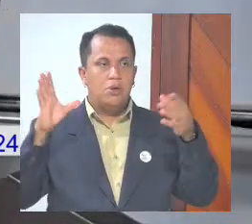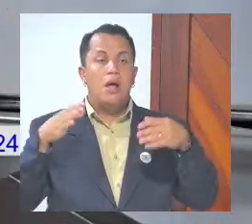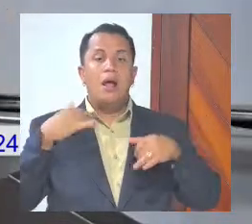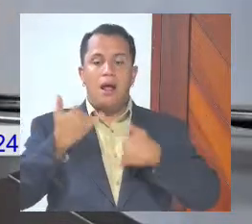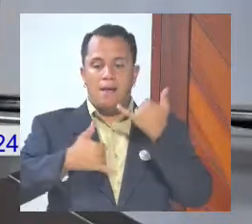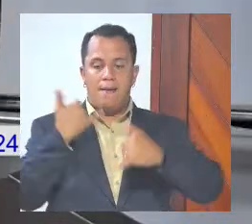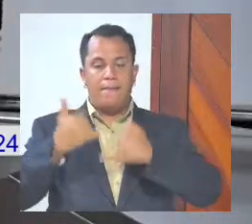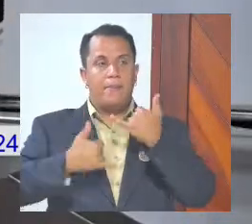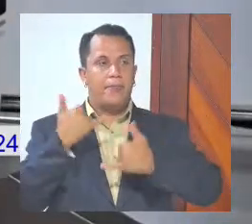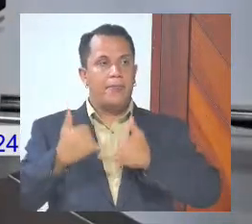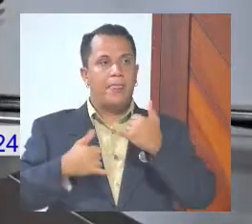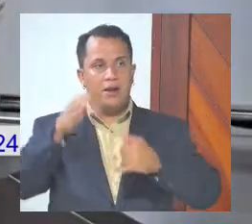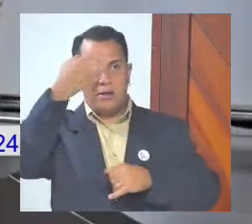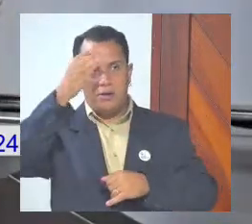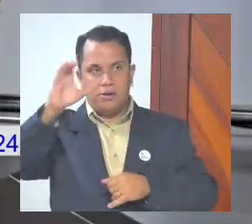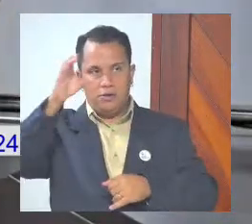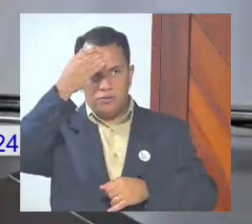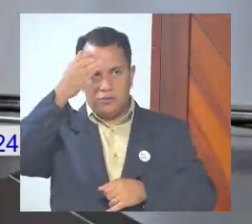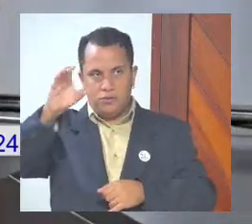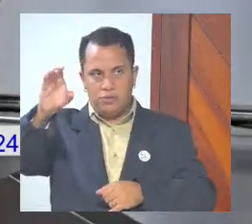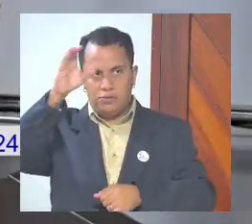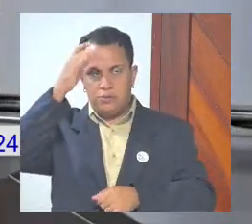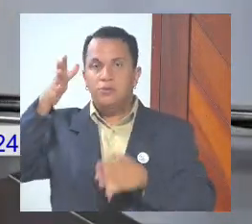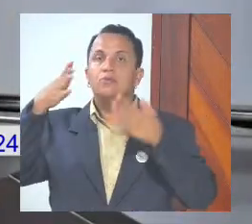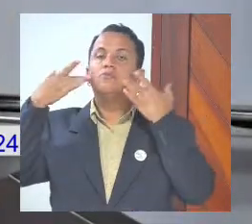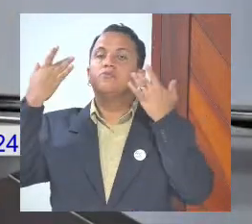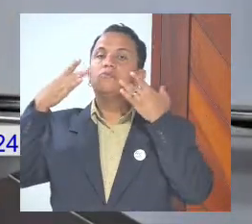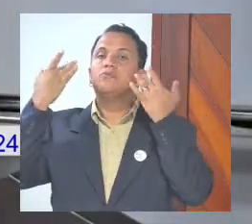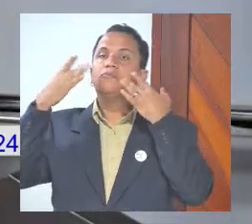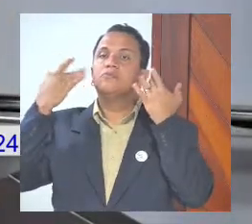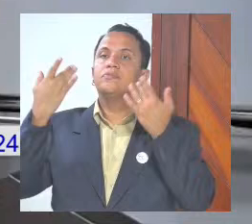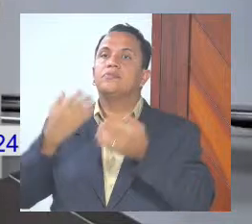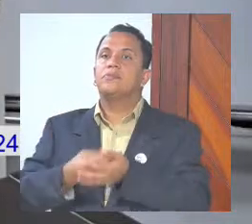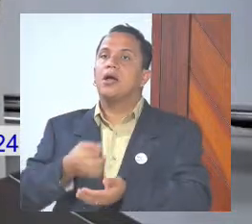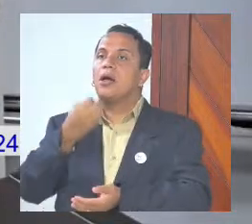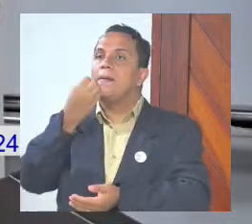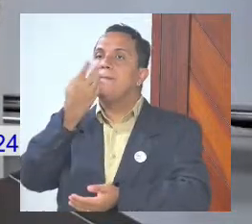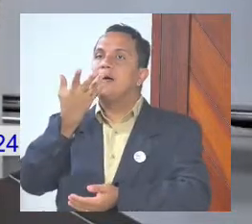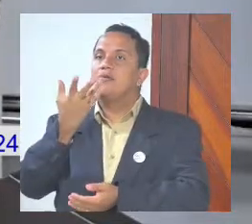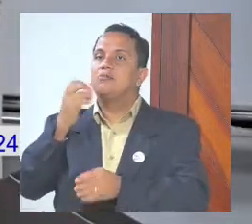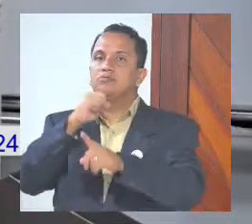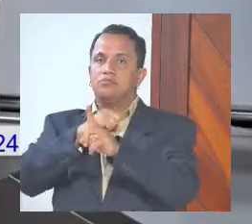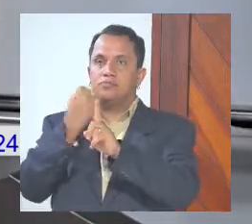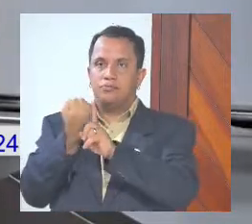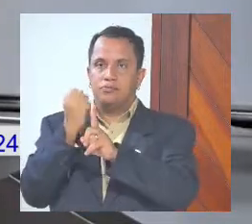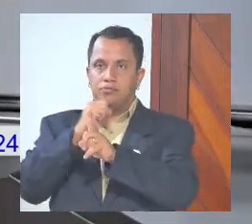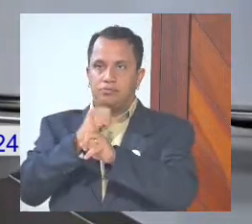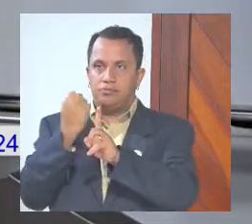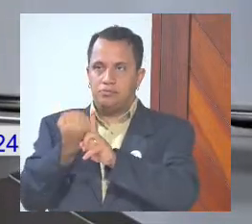lazer, à cultura, à arte e o bem-estar social.